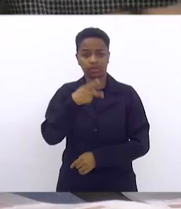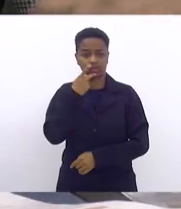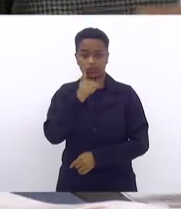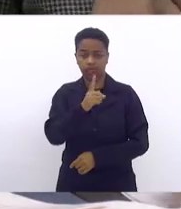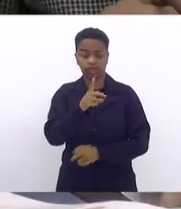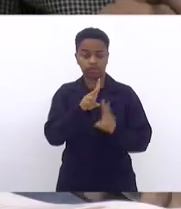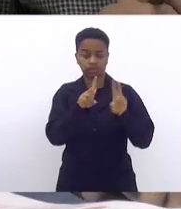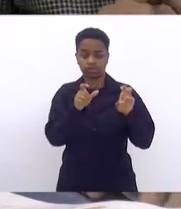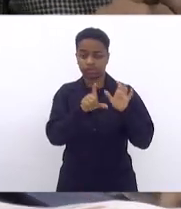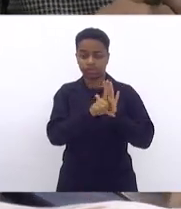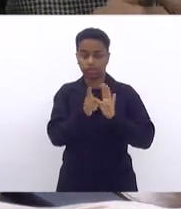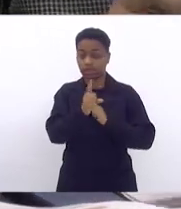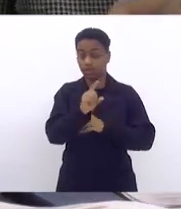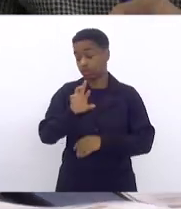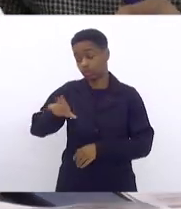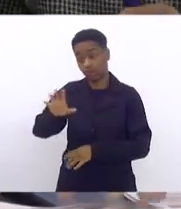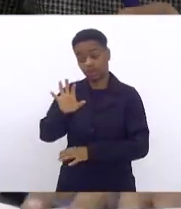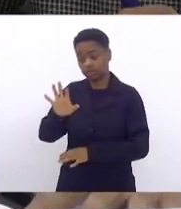em... Não é isso.